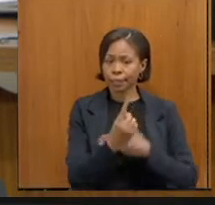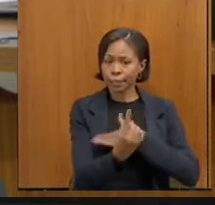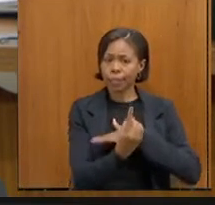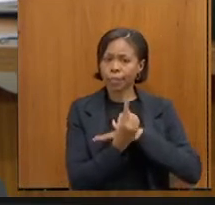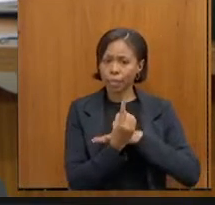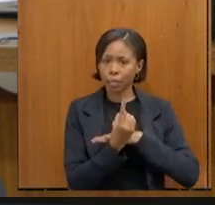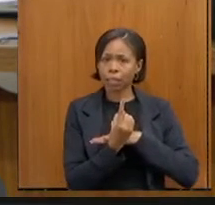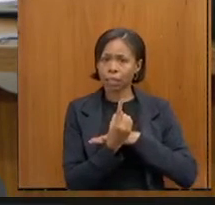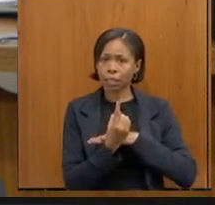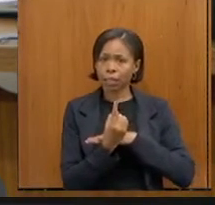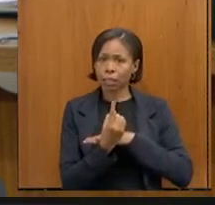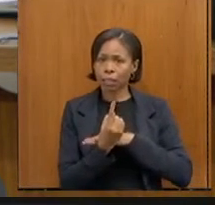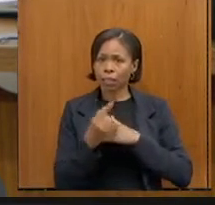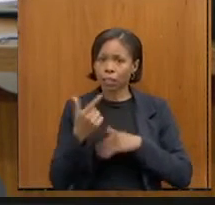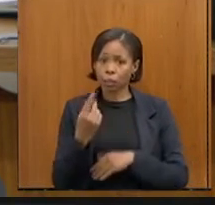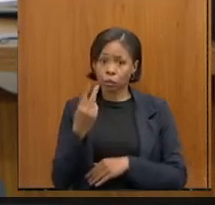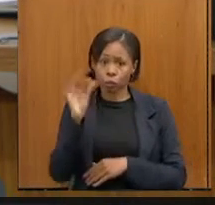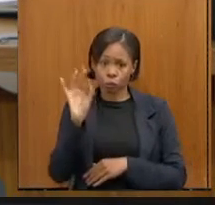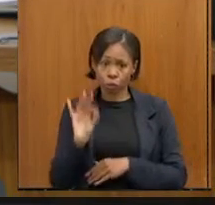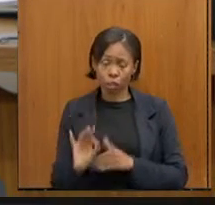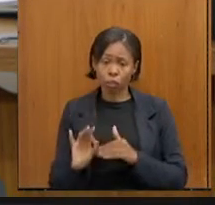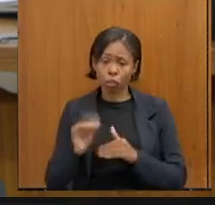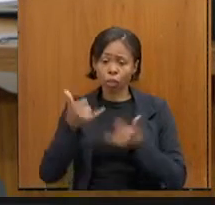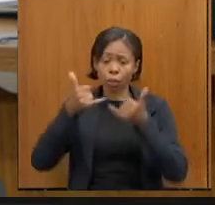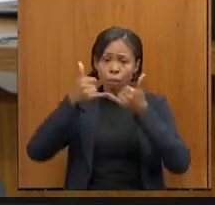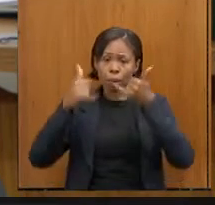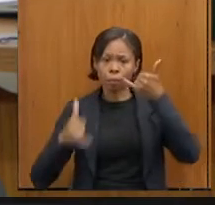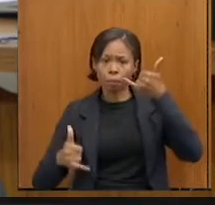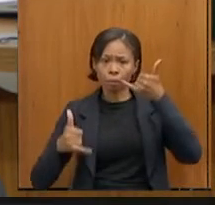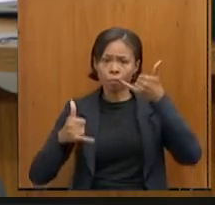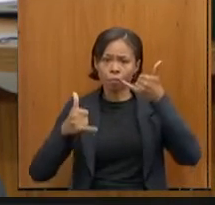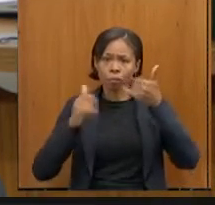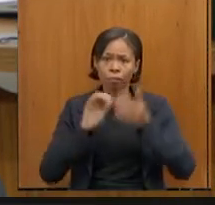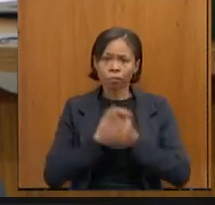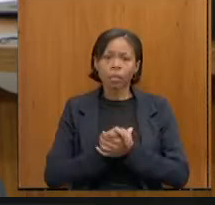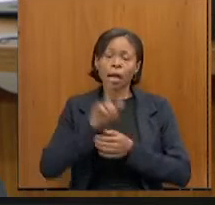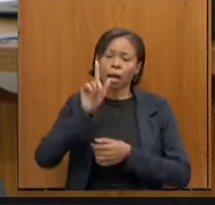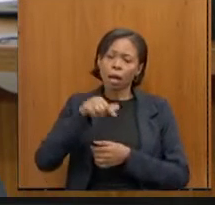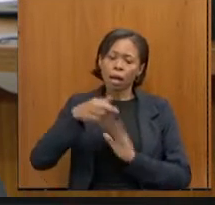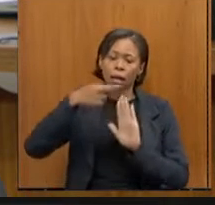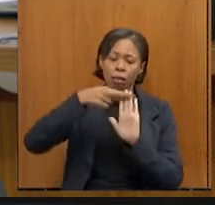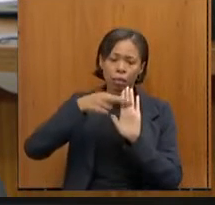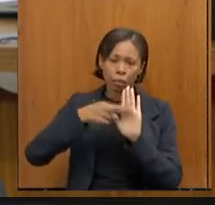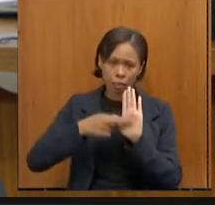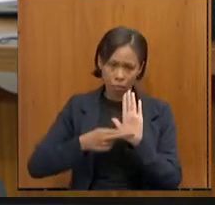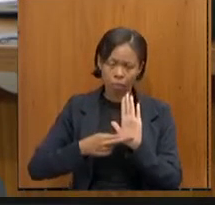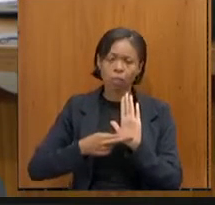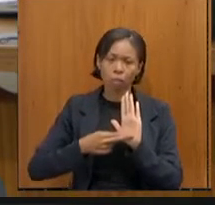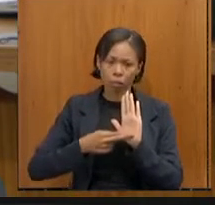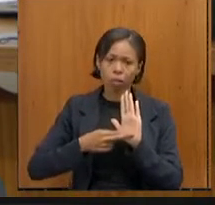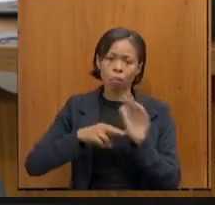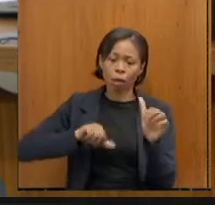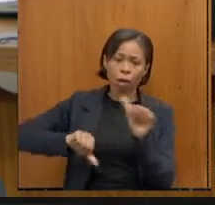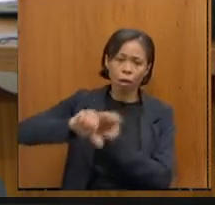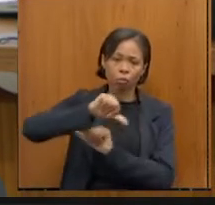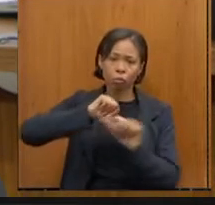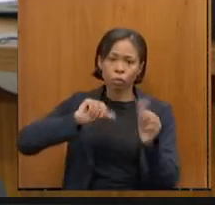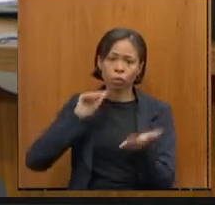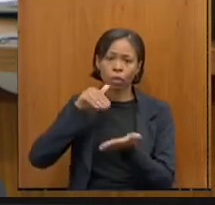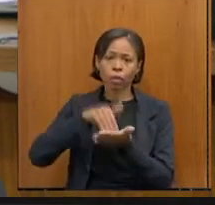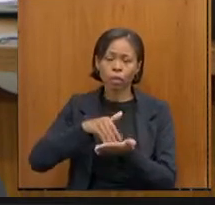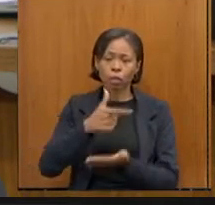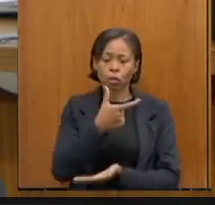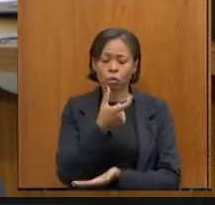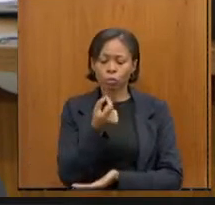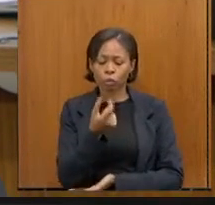tenham queda de tensão maior do que dois por cento é essa é a regra técnica para que a gente faça essa conversão até a